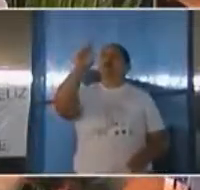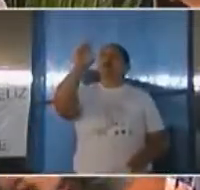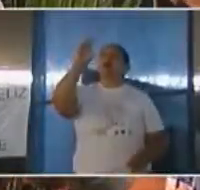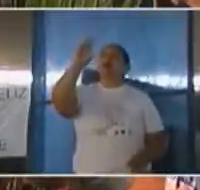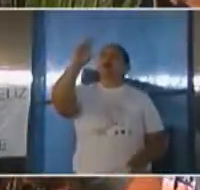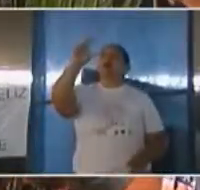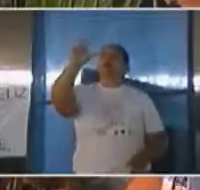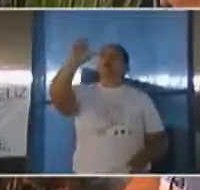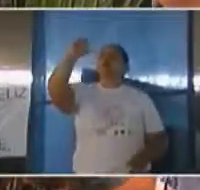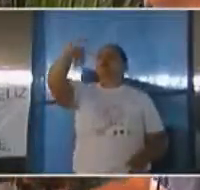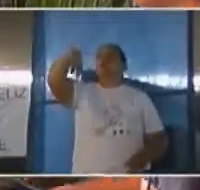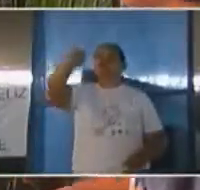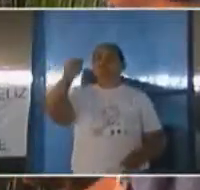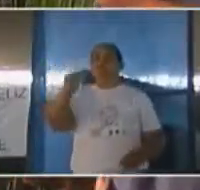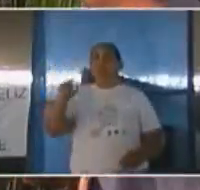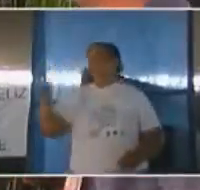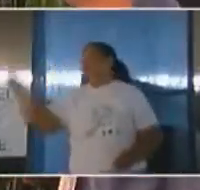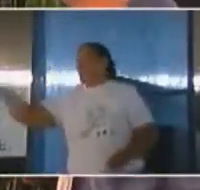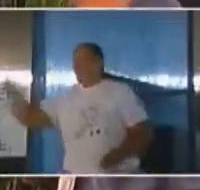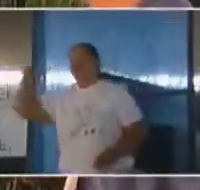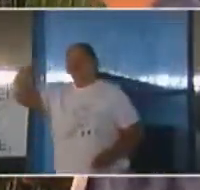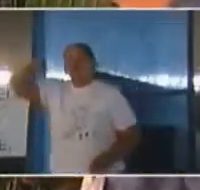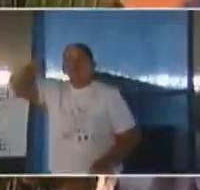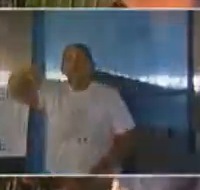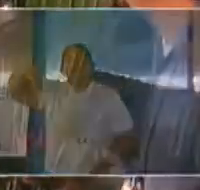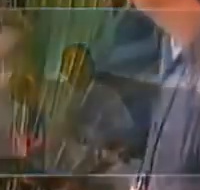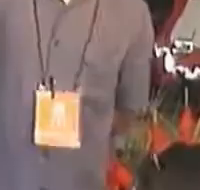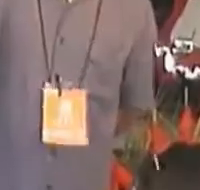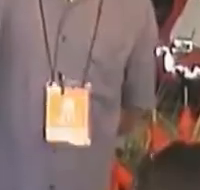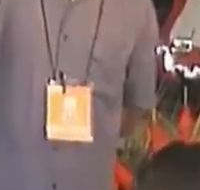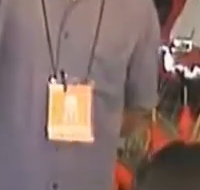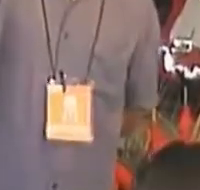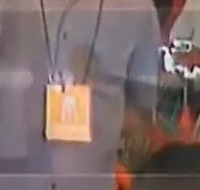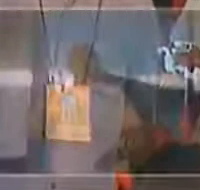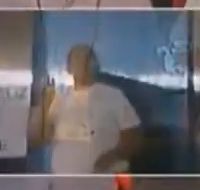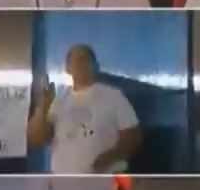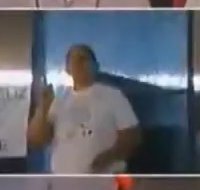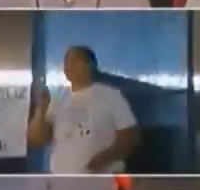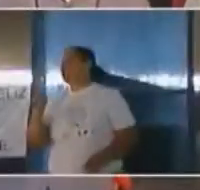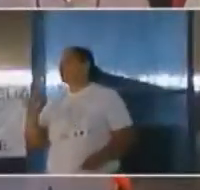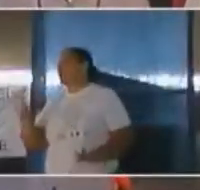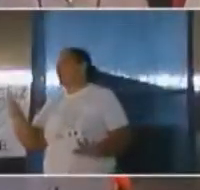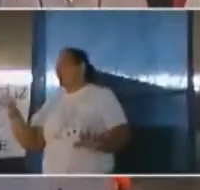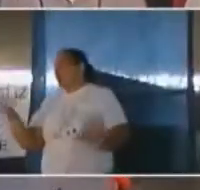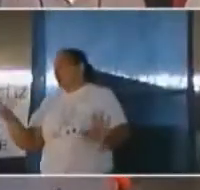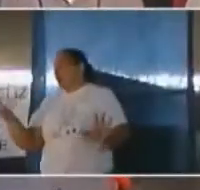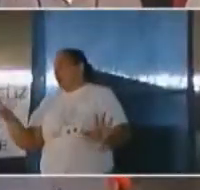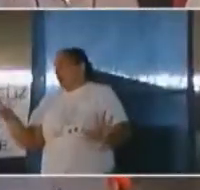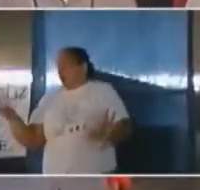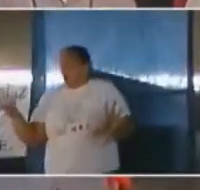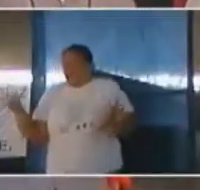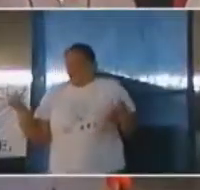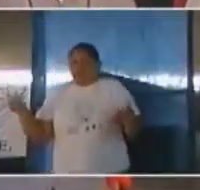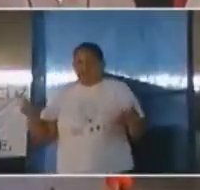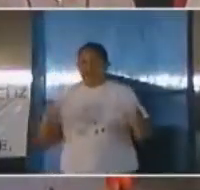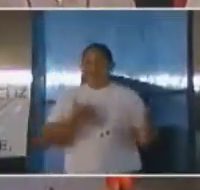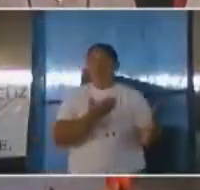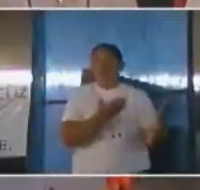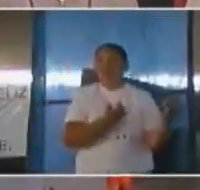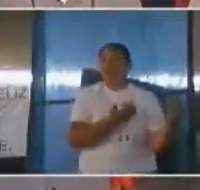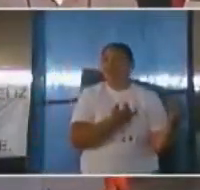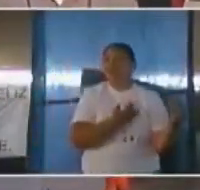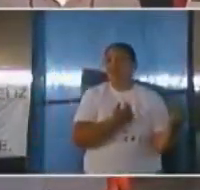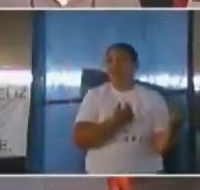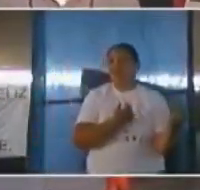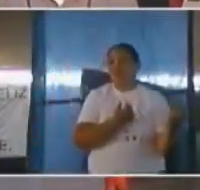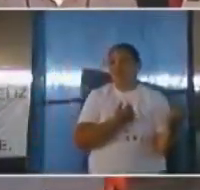e para mim ser geração é fazer a diferença, é ser luz e ser sal da terra, porque a sociedade hoje precisa muito disso,